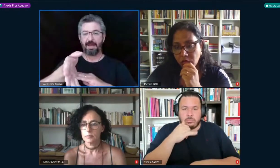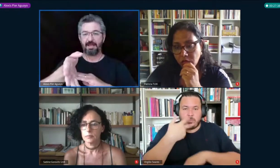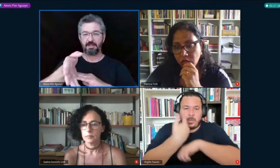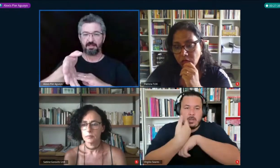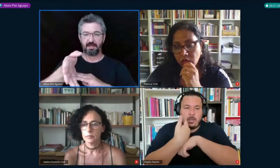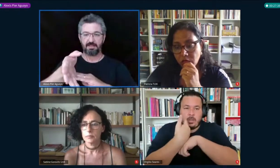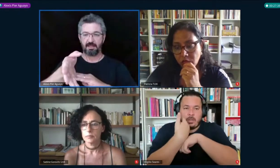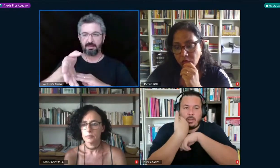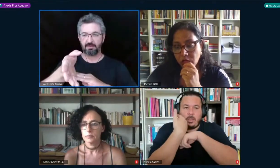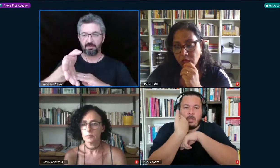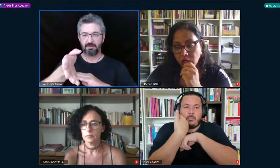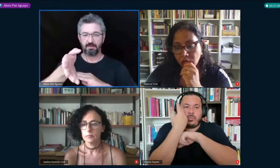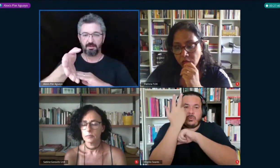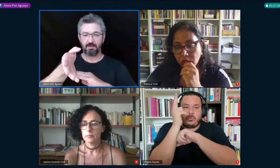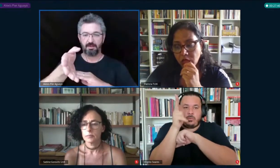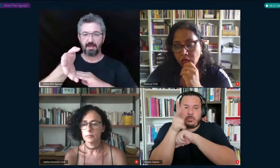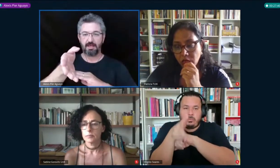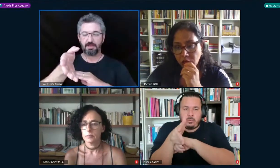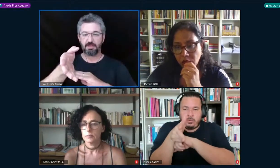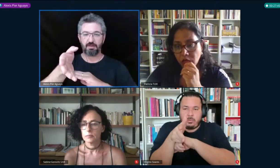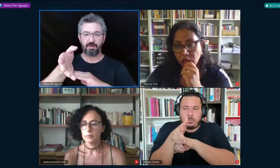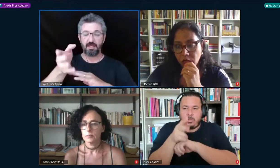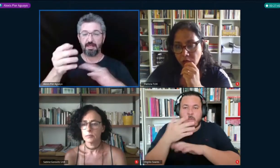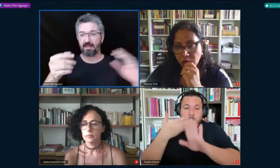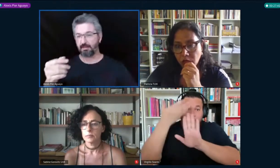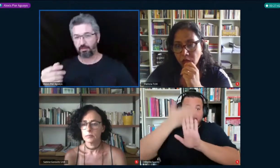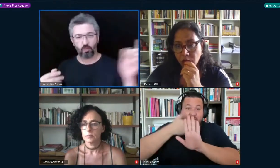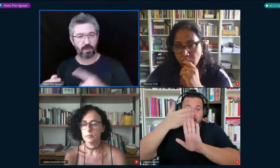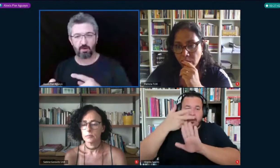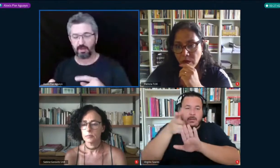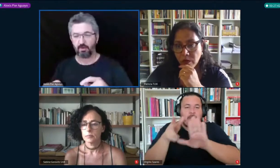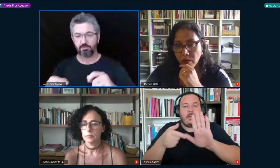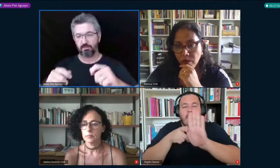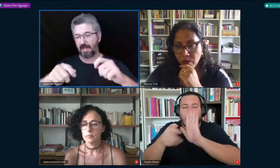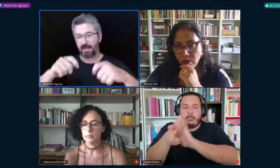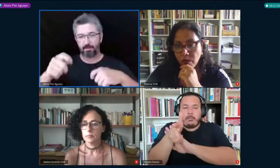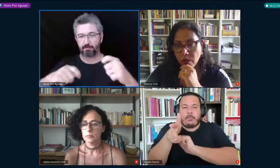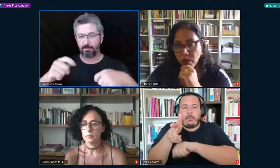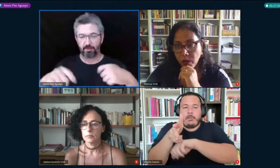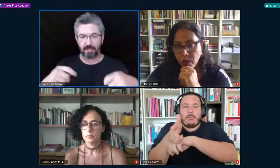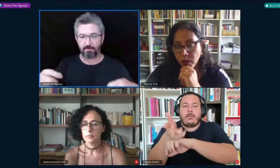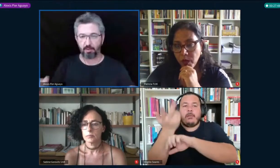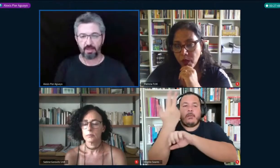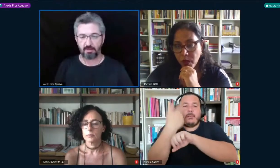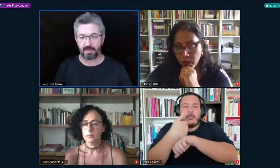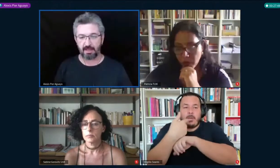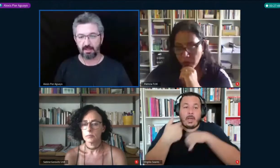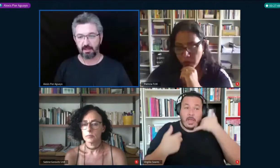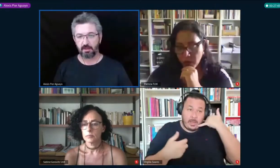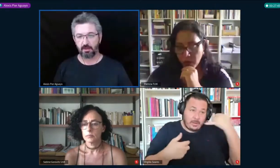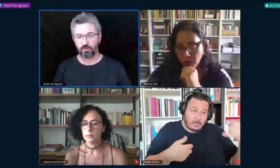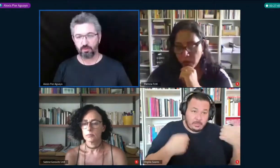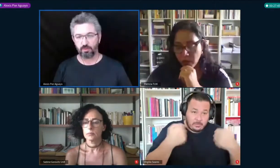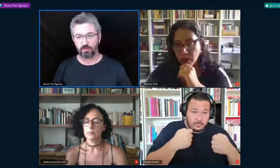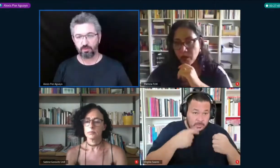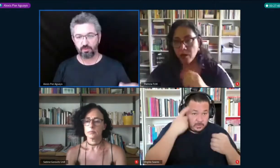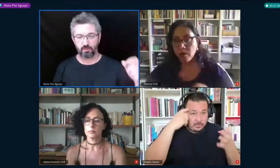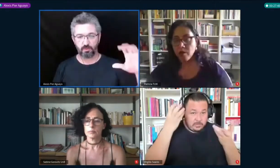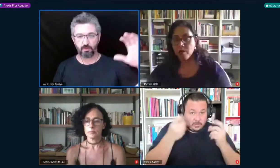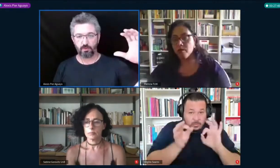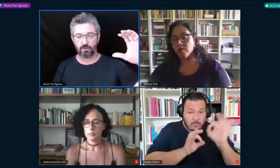ficou filmando a parede atrás dela. E aí a gente teve que ligar, teve que correr alguém rápido para poder reprogramar